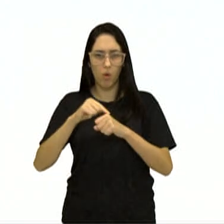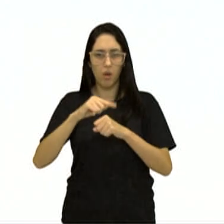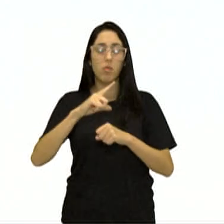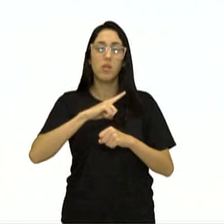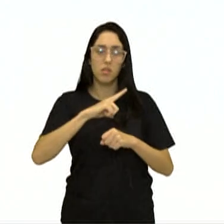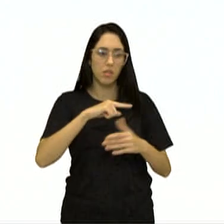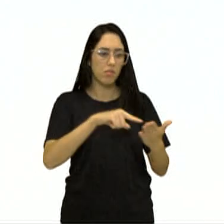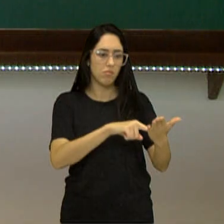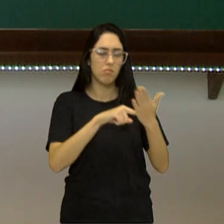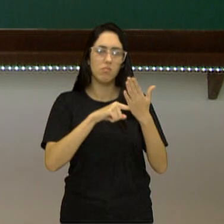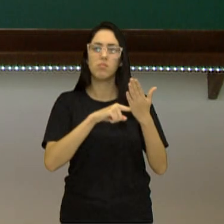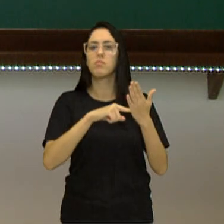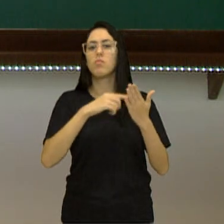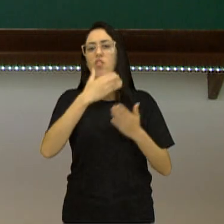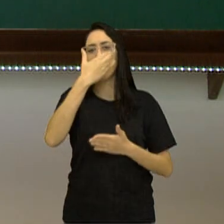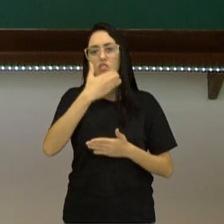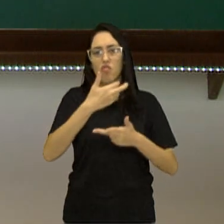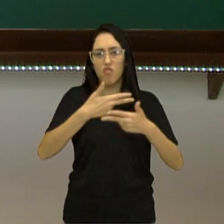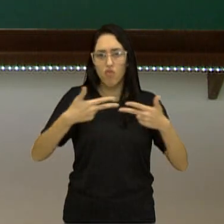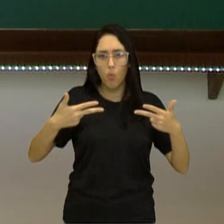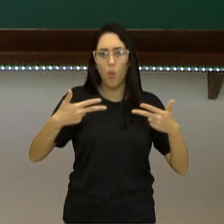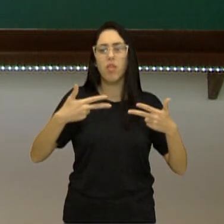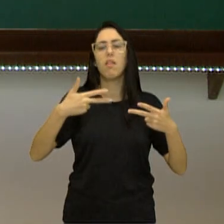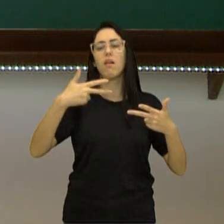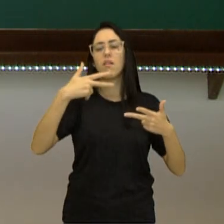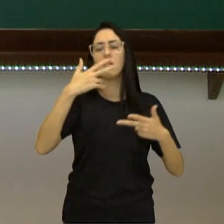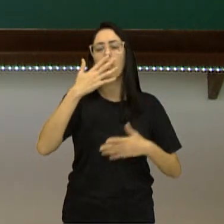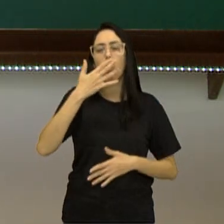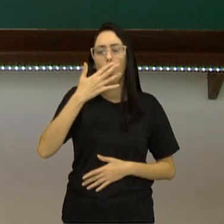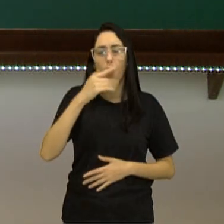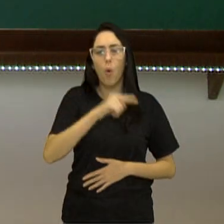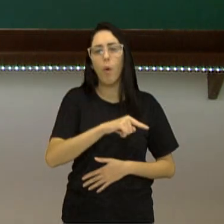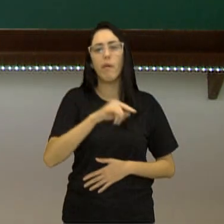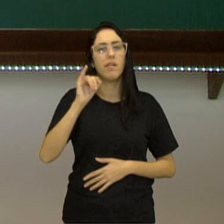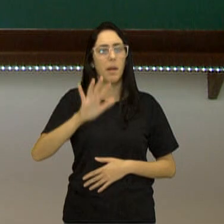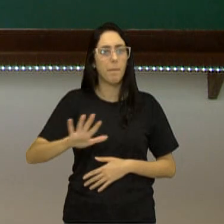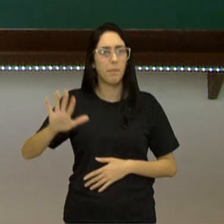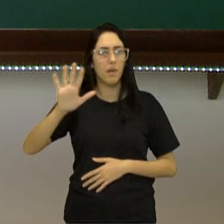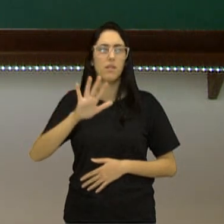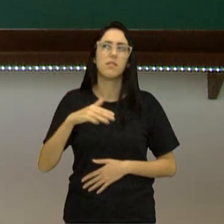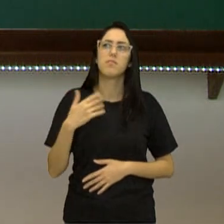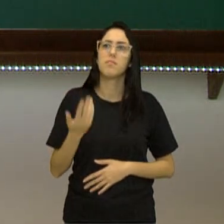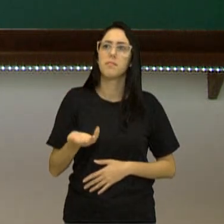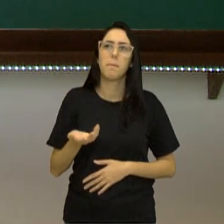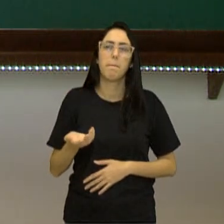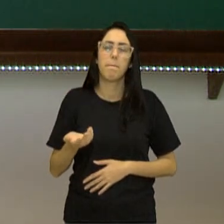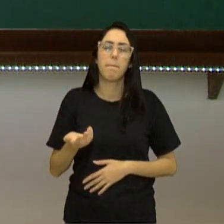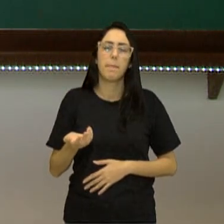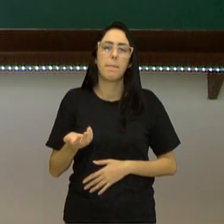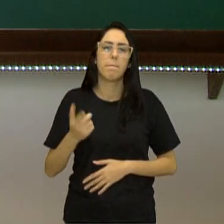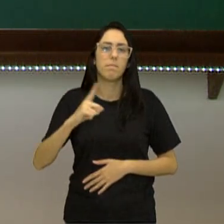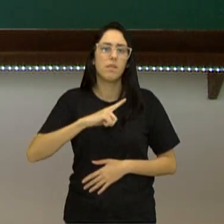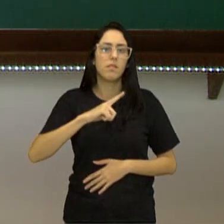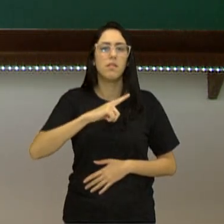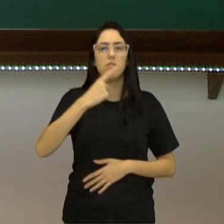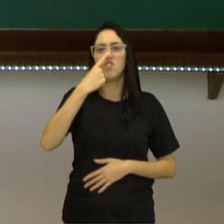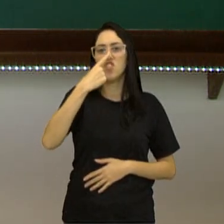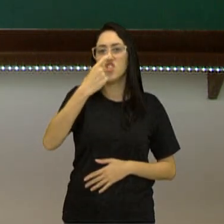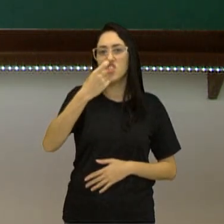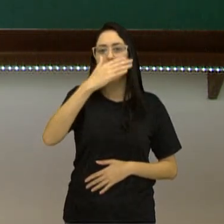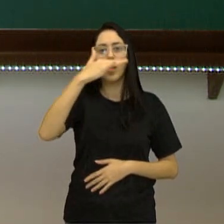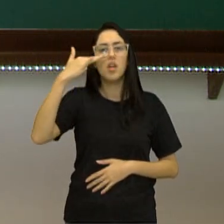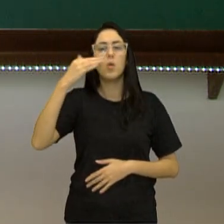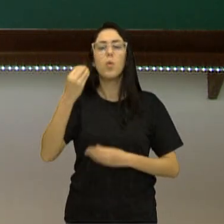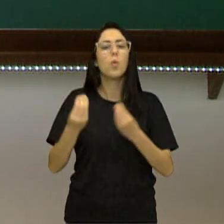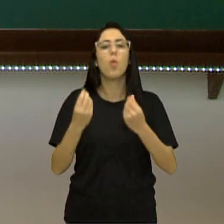ou a fruta, ele vai ter outra definição, não sei o que mais pode aparecer: morango, odor,